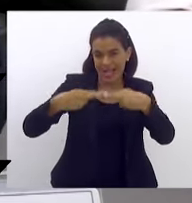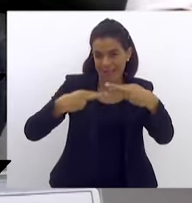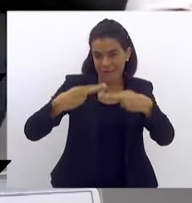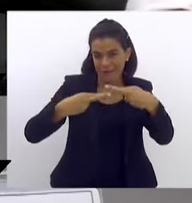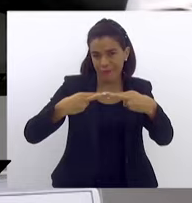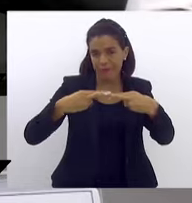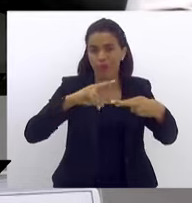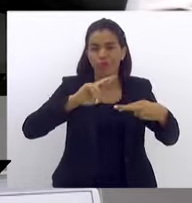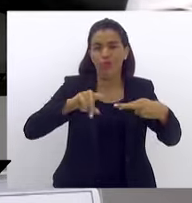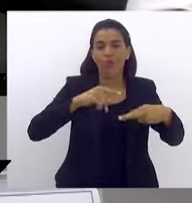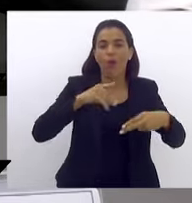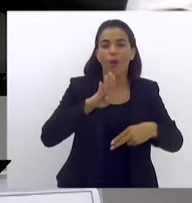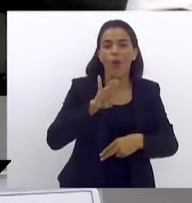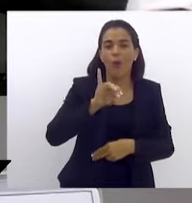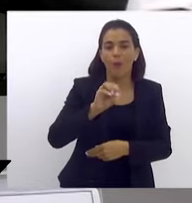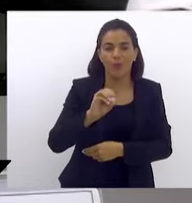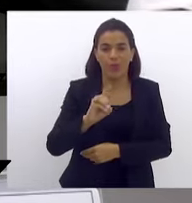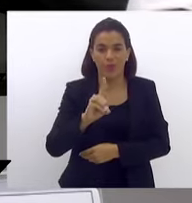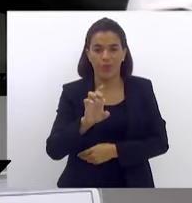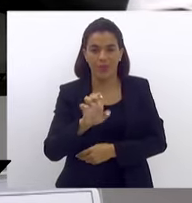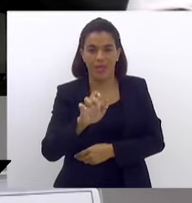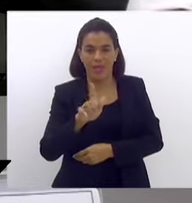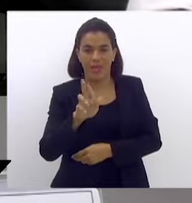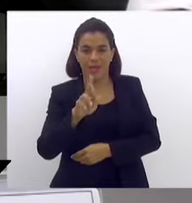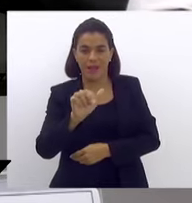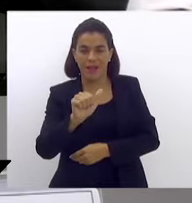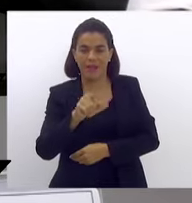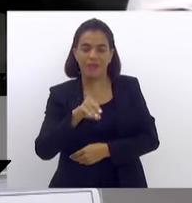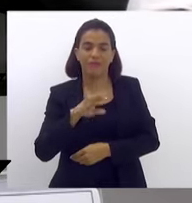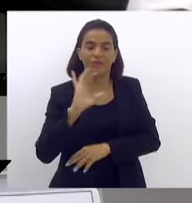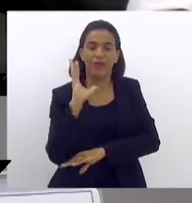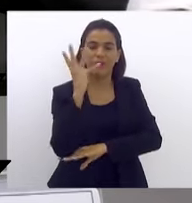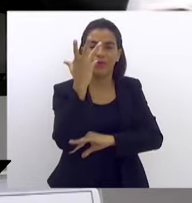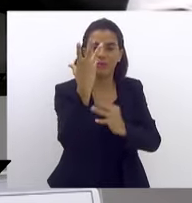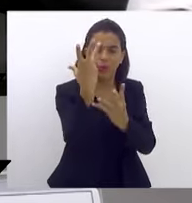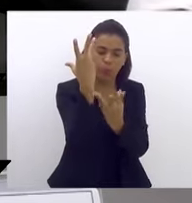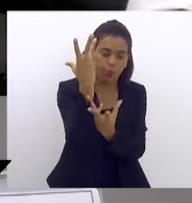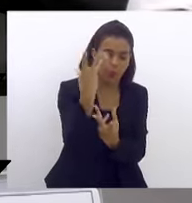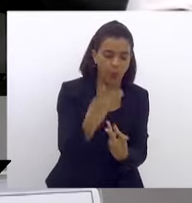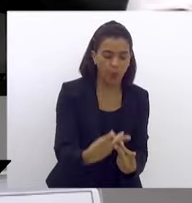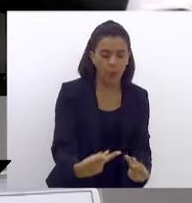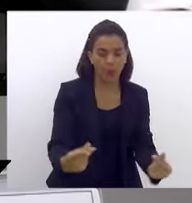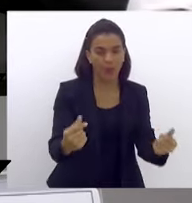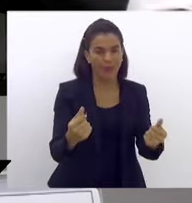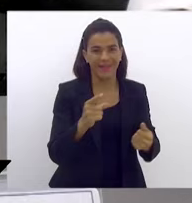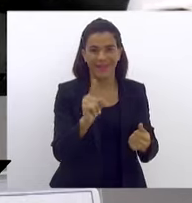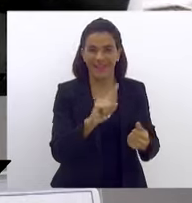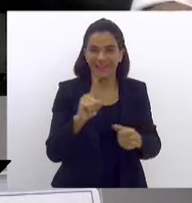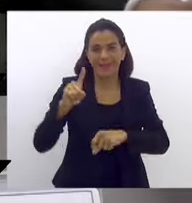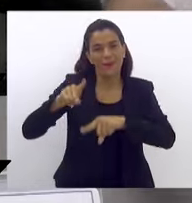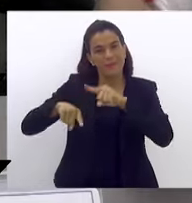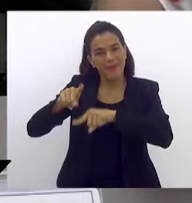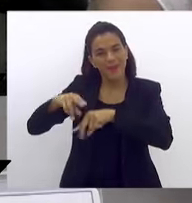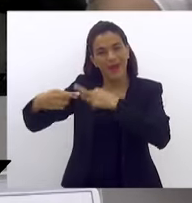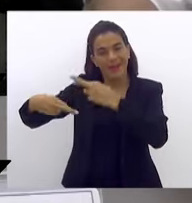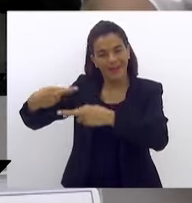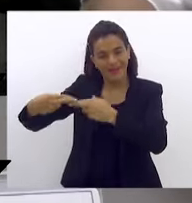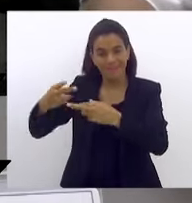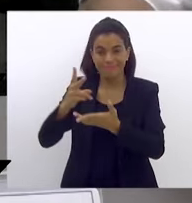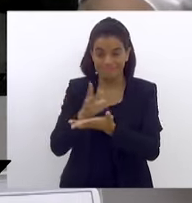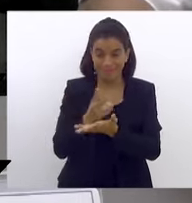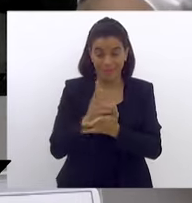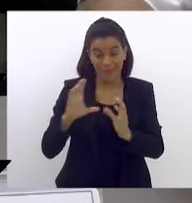biodegradável Então essas coisas que eu me comprometi caso passe a constitucionalidade eu me comprometo na comissão de Meio